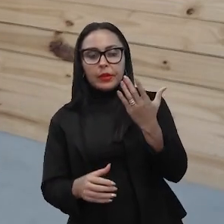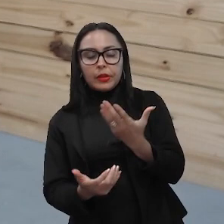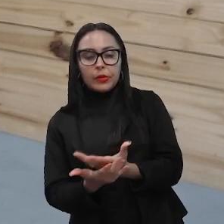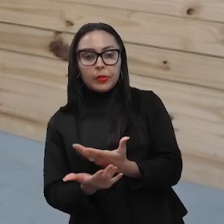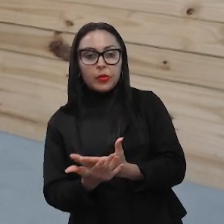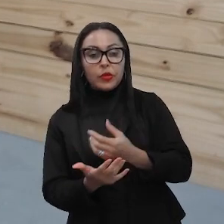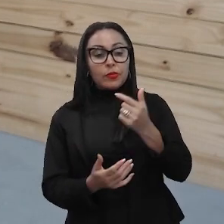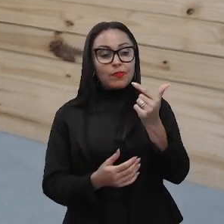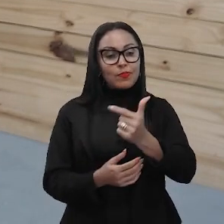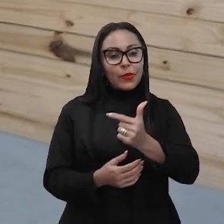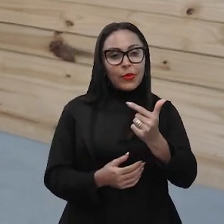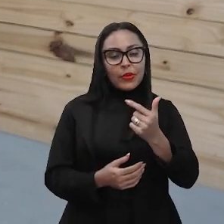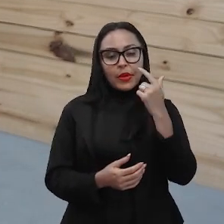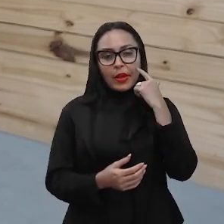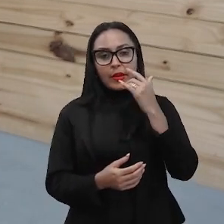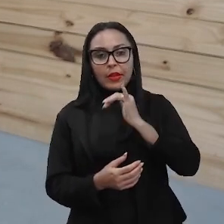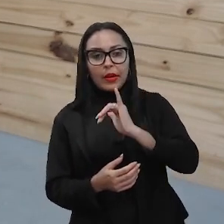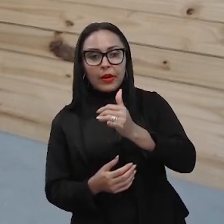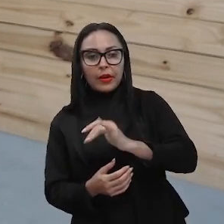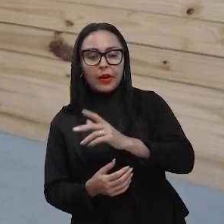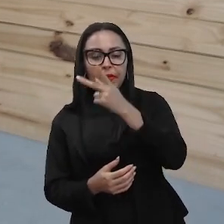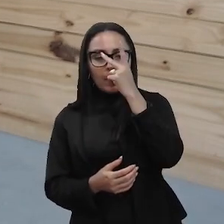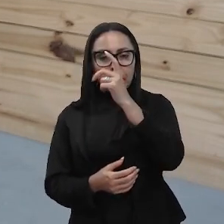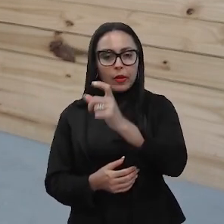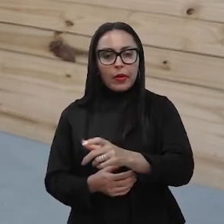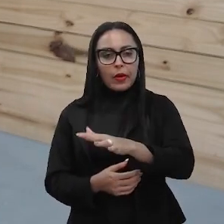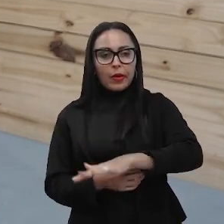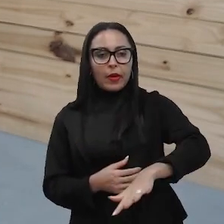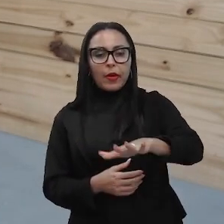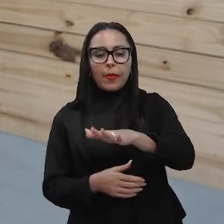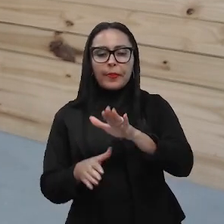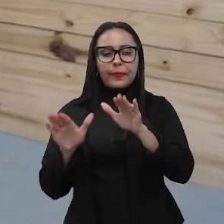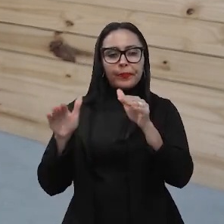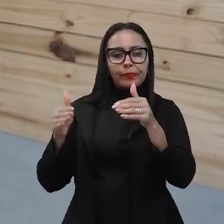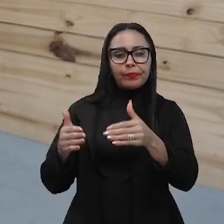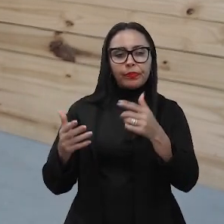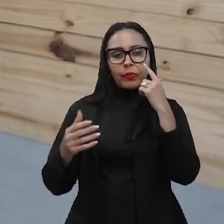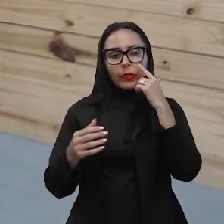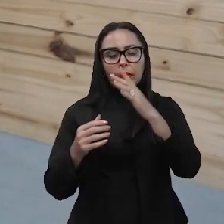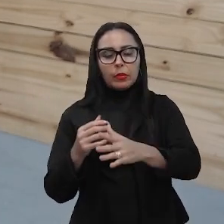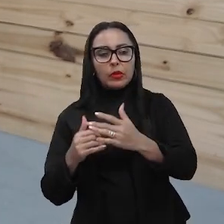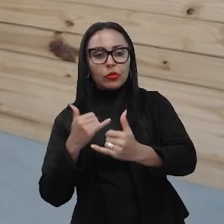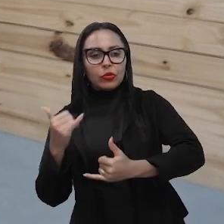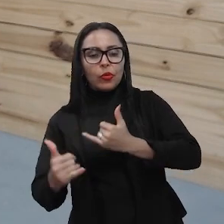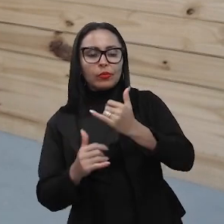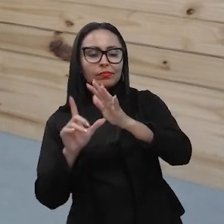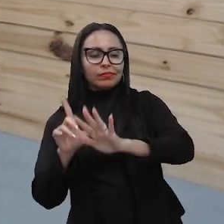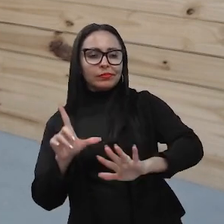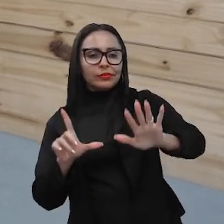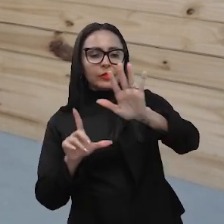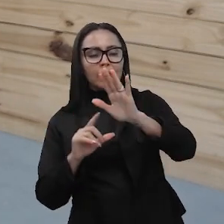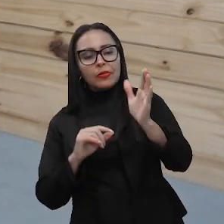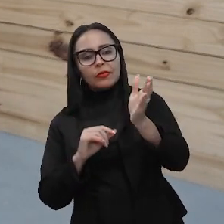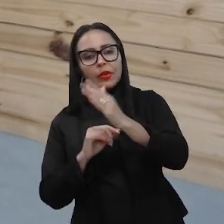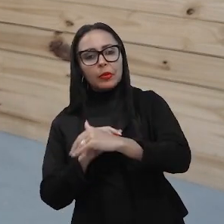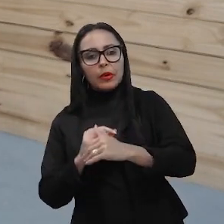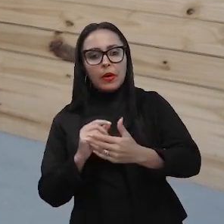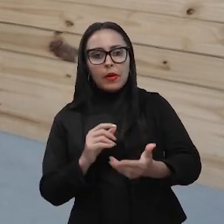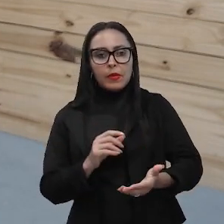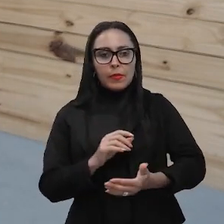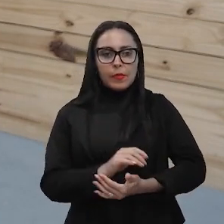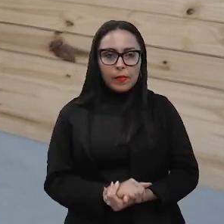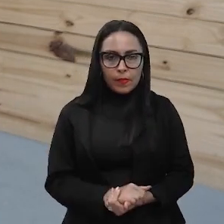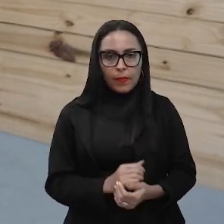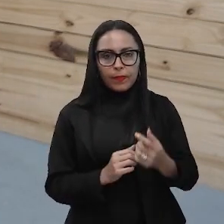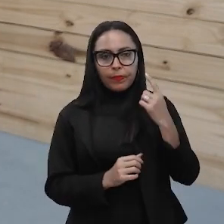2, criar narrativas, personagens e cenários específicos para jogos digitais. Então, vamos lá nessa